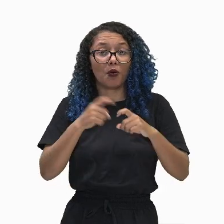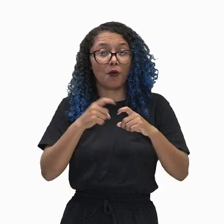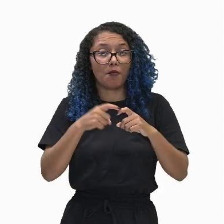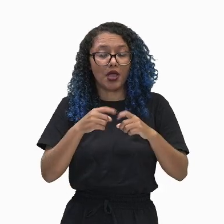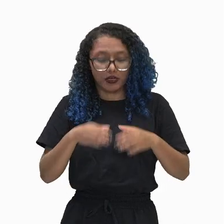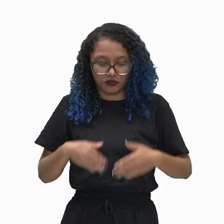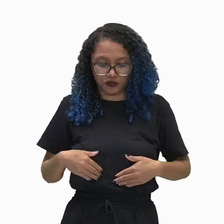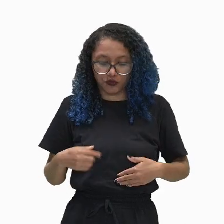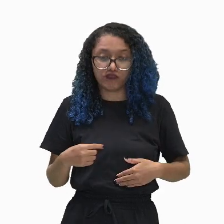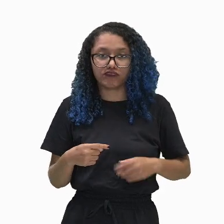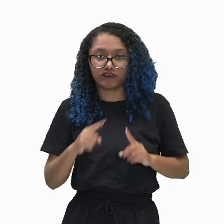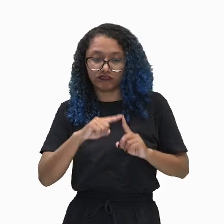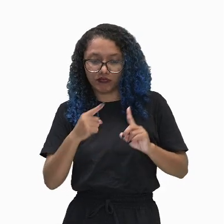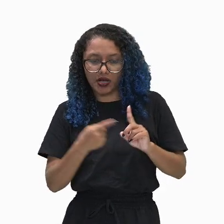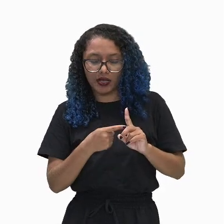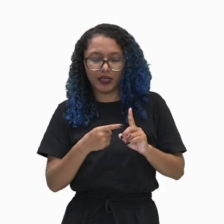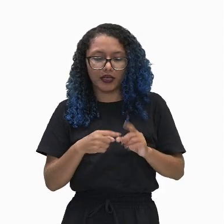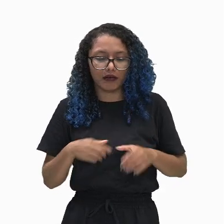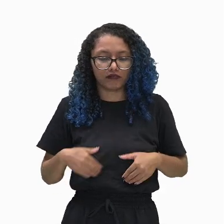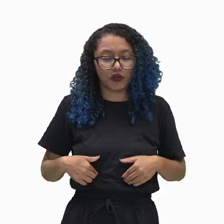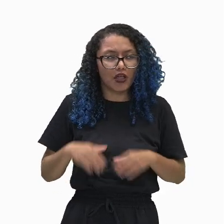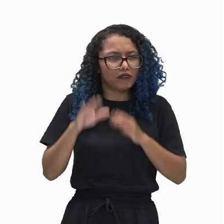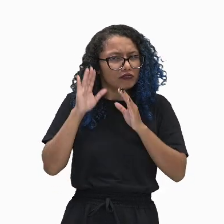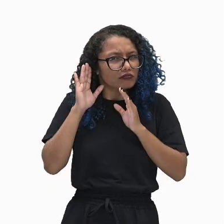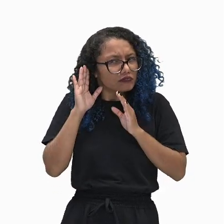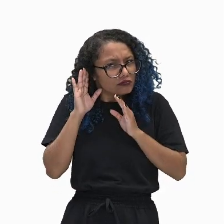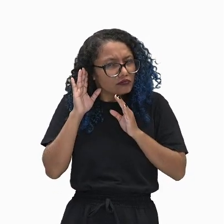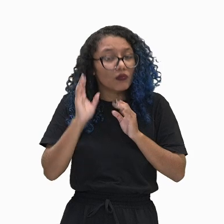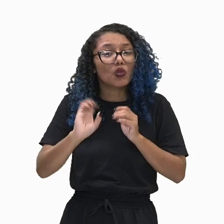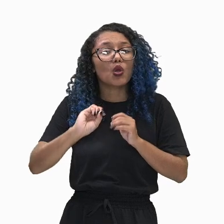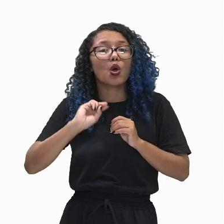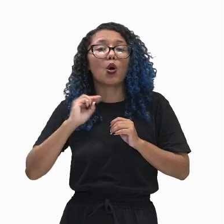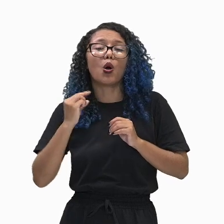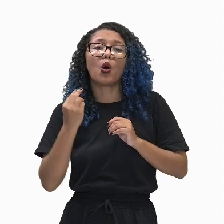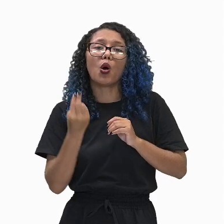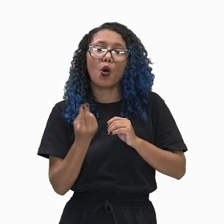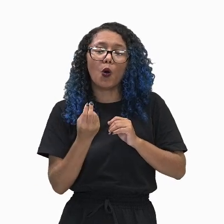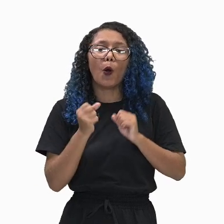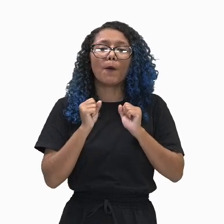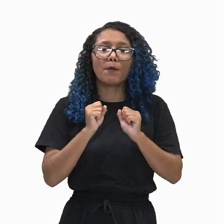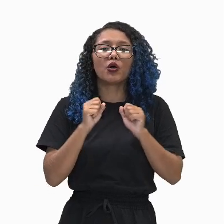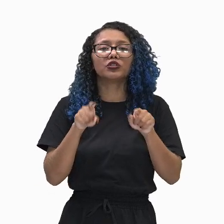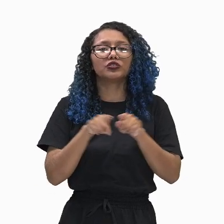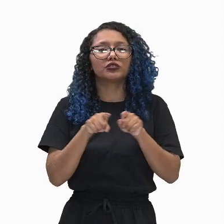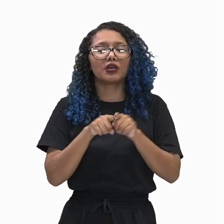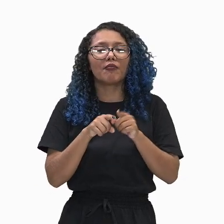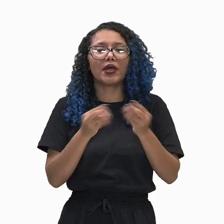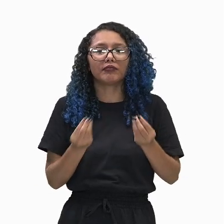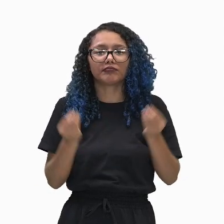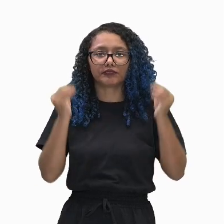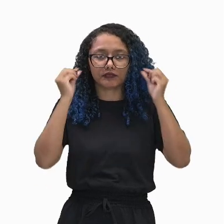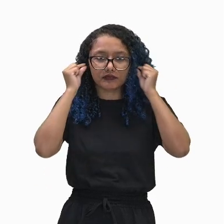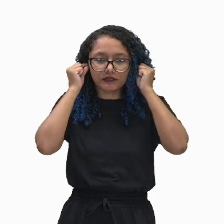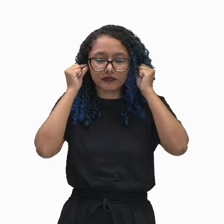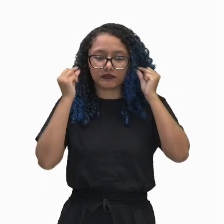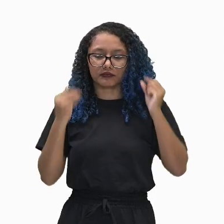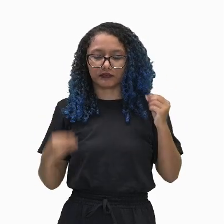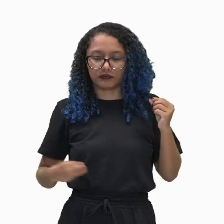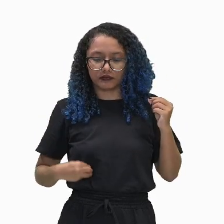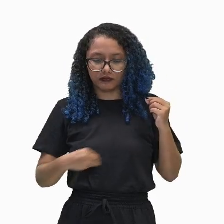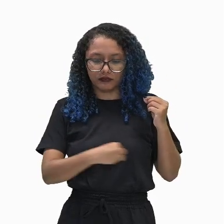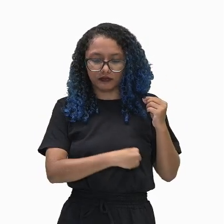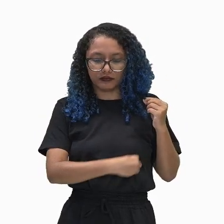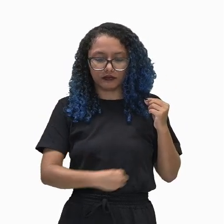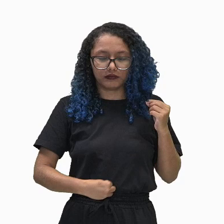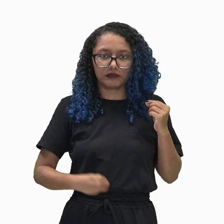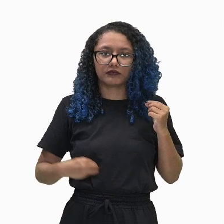abdômen, direto do abdômen da gestante, ou indiretamente por intermédio dos estetoscópios de Pinar,